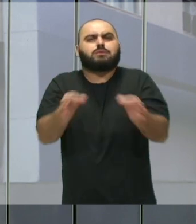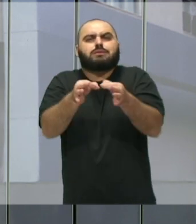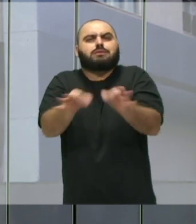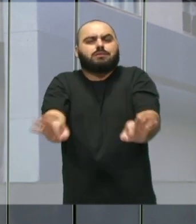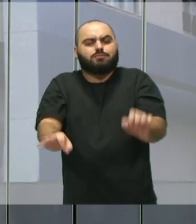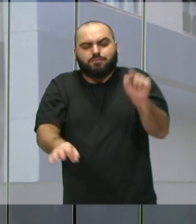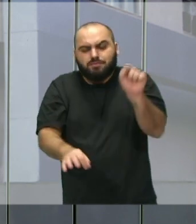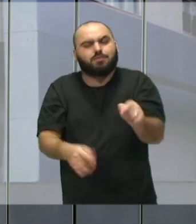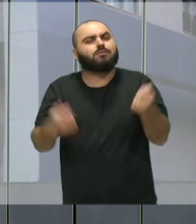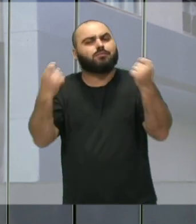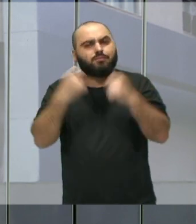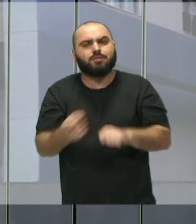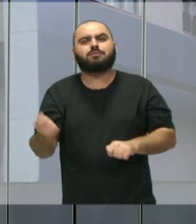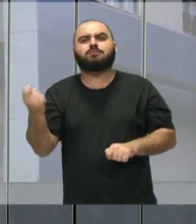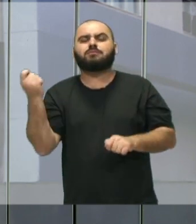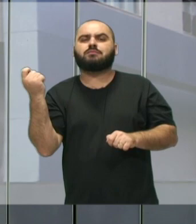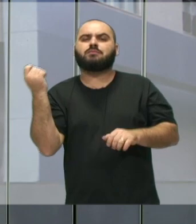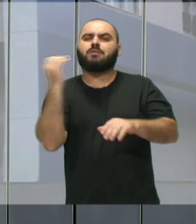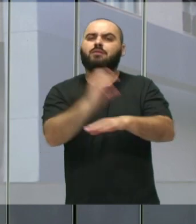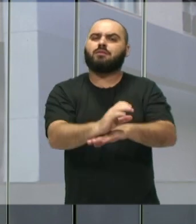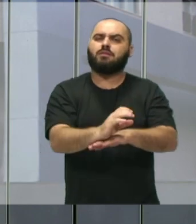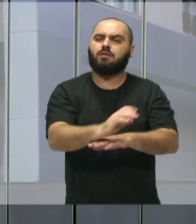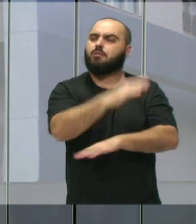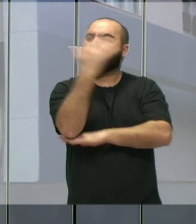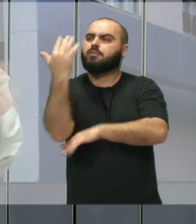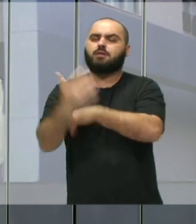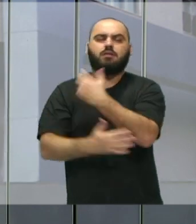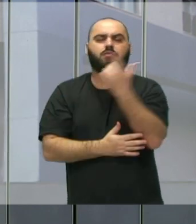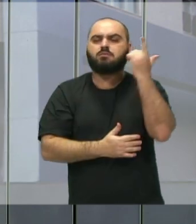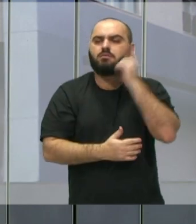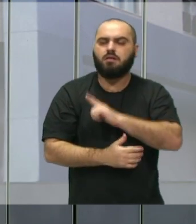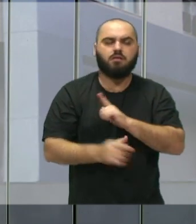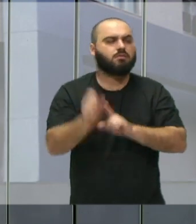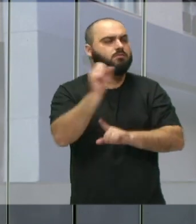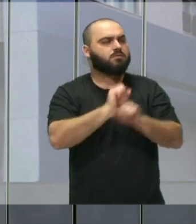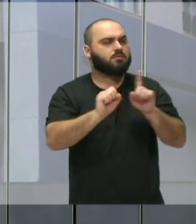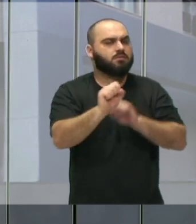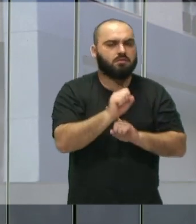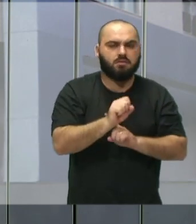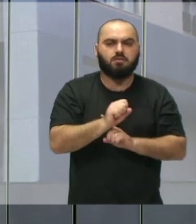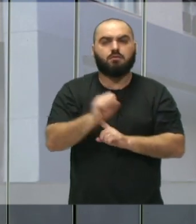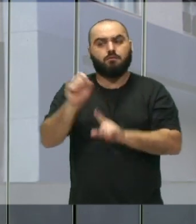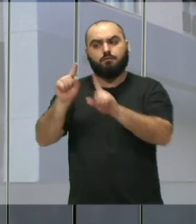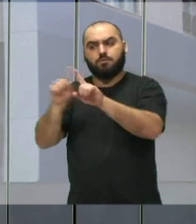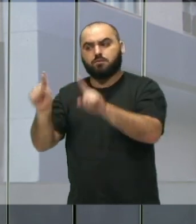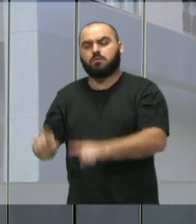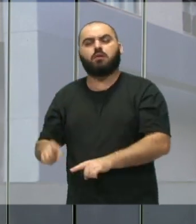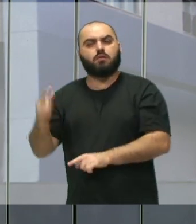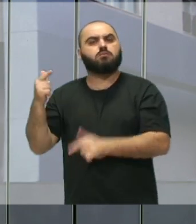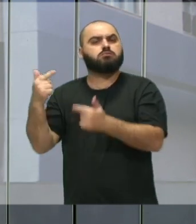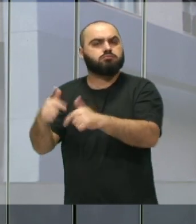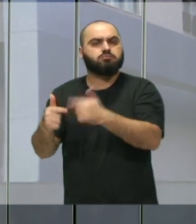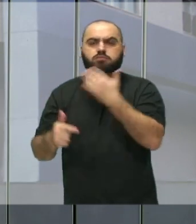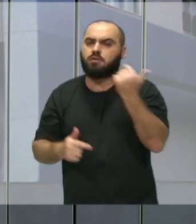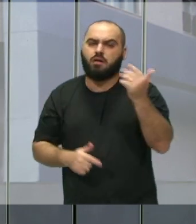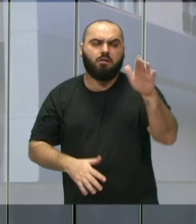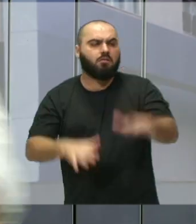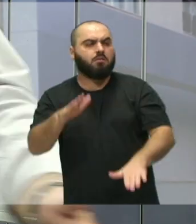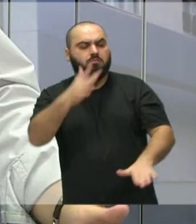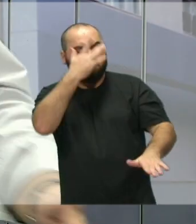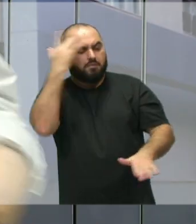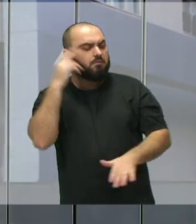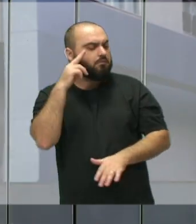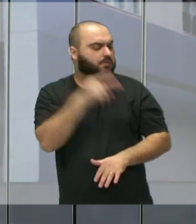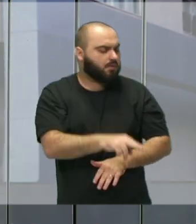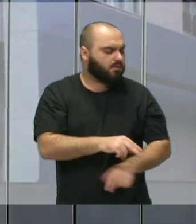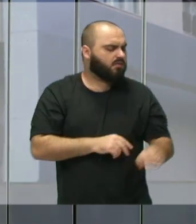ter investimento, porque ganha o meio ambiente, ganha a sociedade, os trabalhadores ganham também, né? Porque às vezes muitas pessoas olham